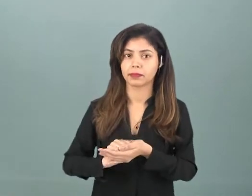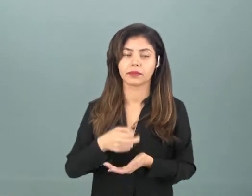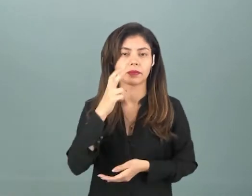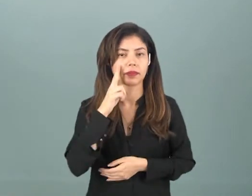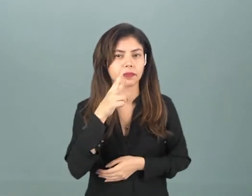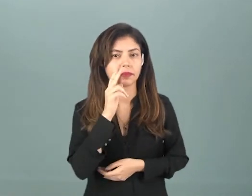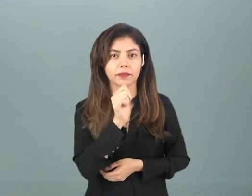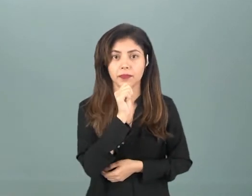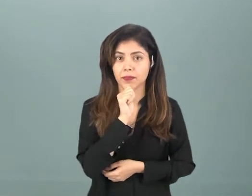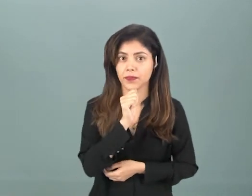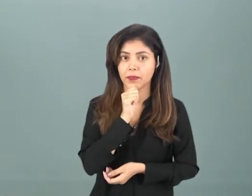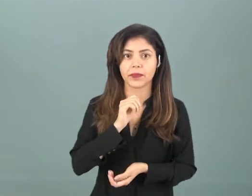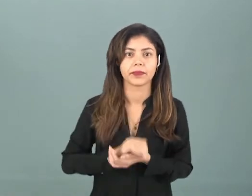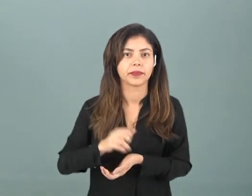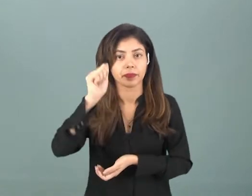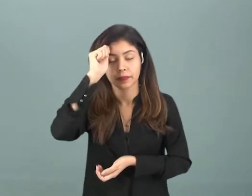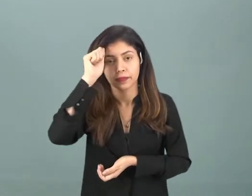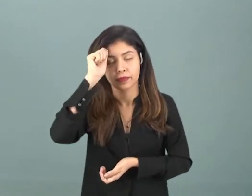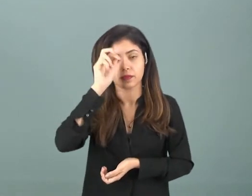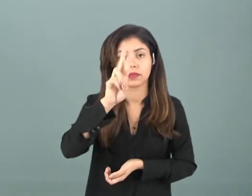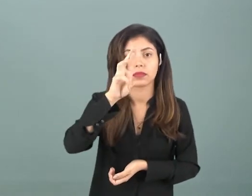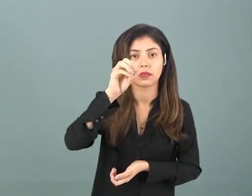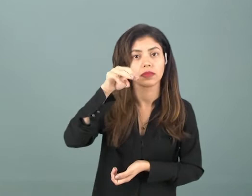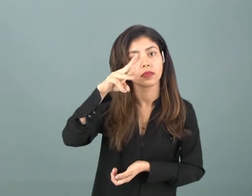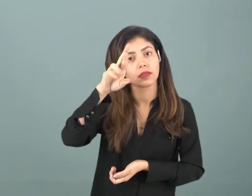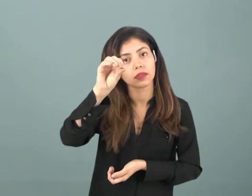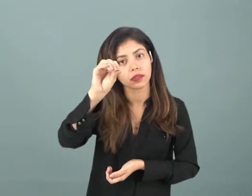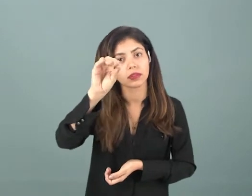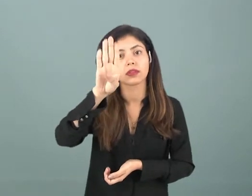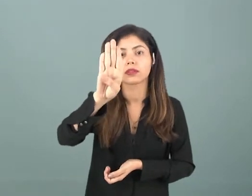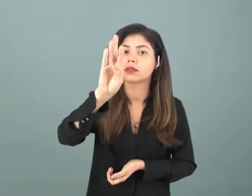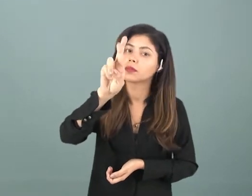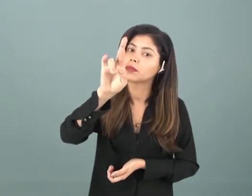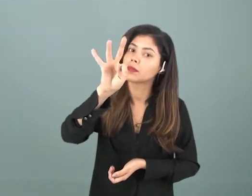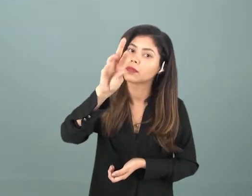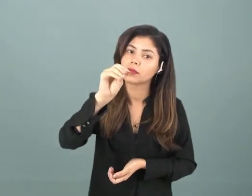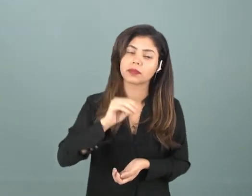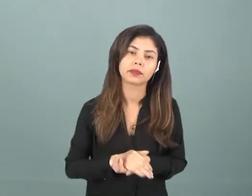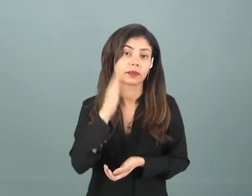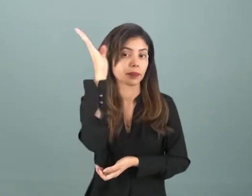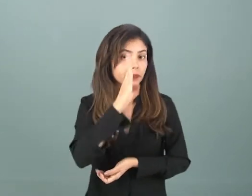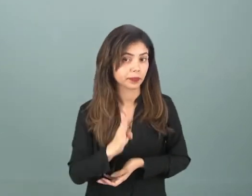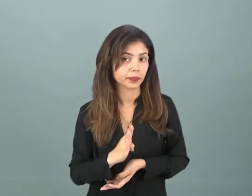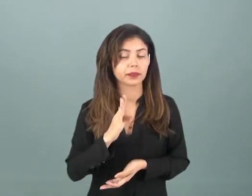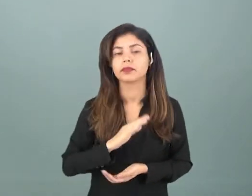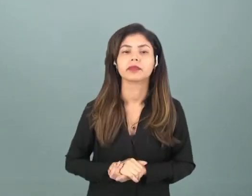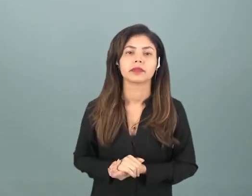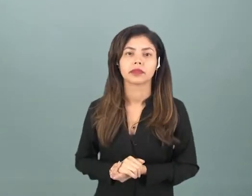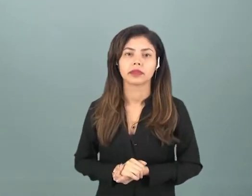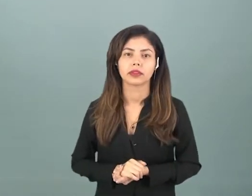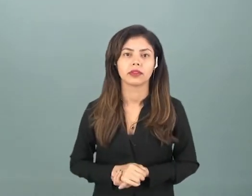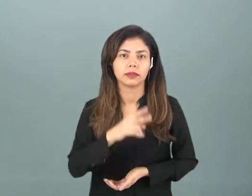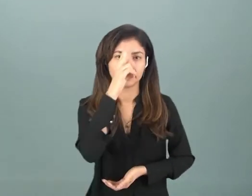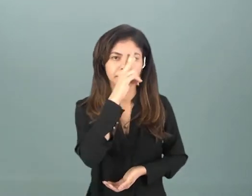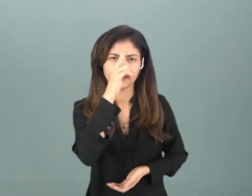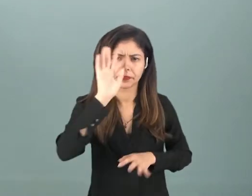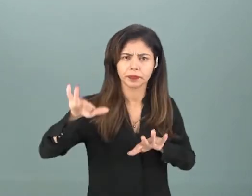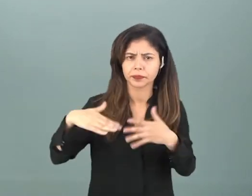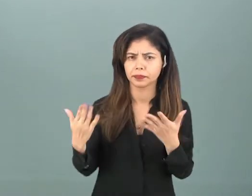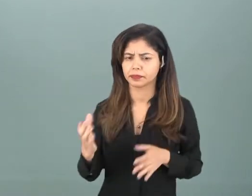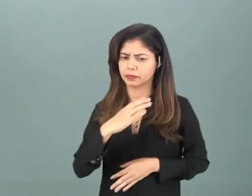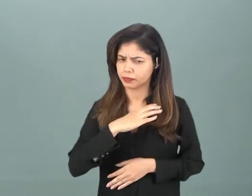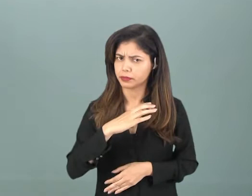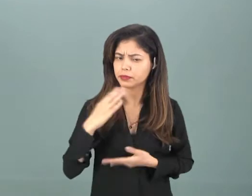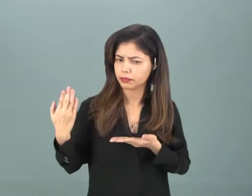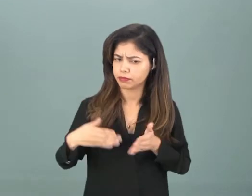puderam ver aí no vídeo é de um artista chamado Romero Brito. E ele é brasileiro. Vocês lembram qual a cidade